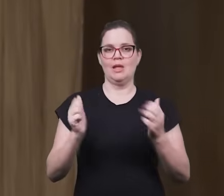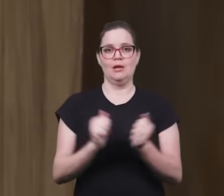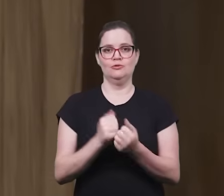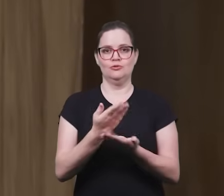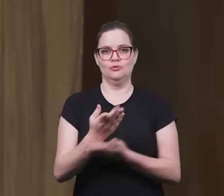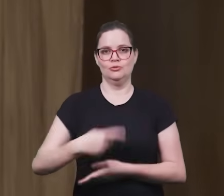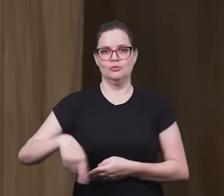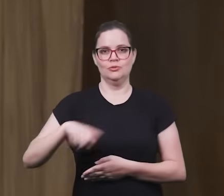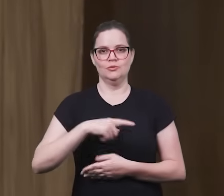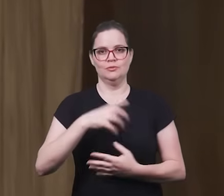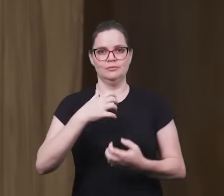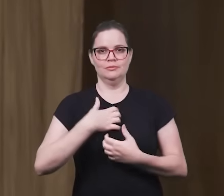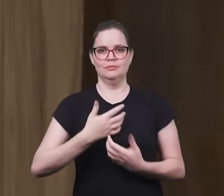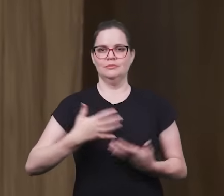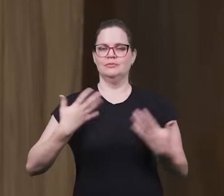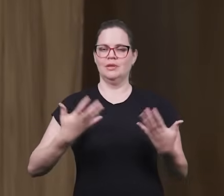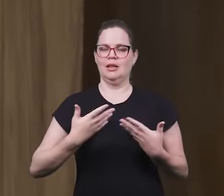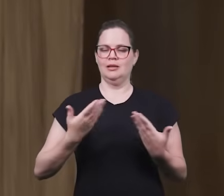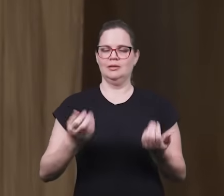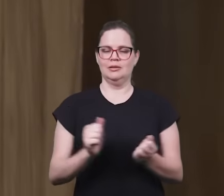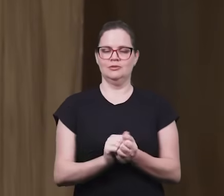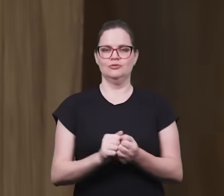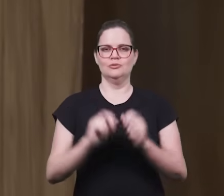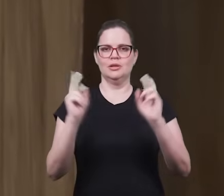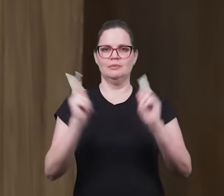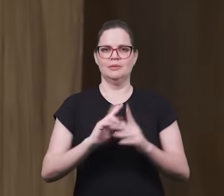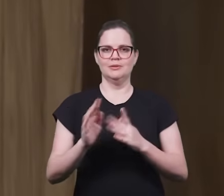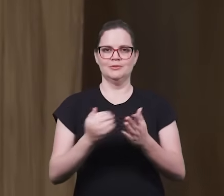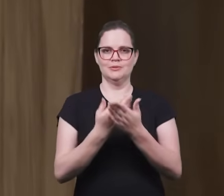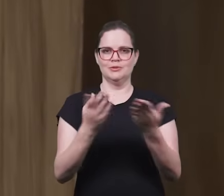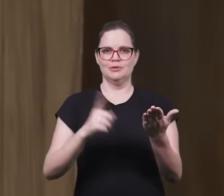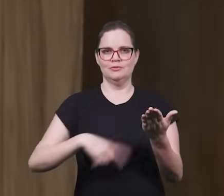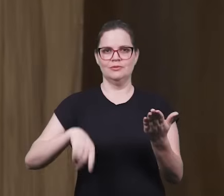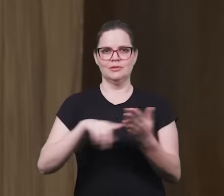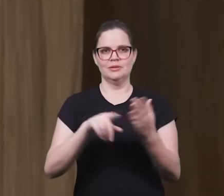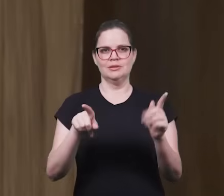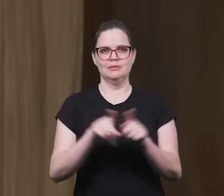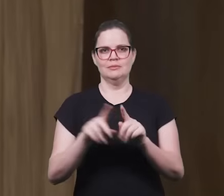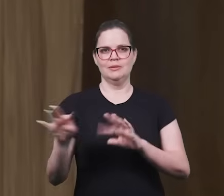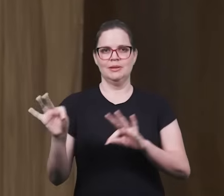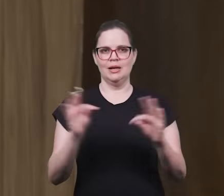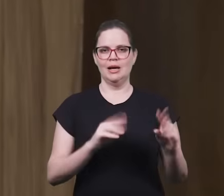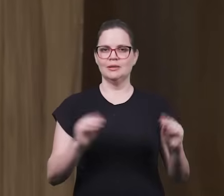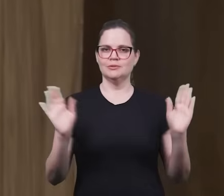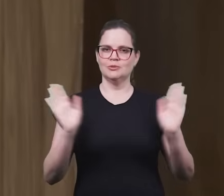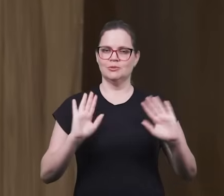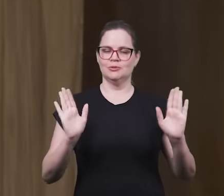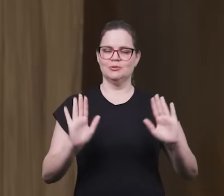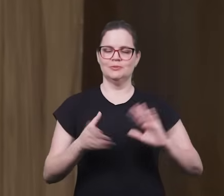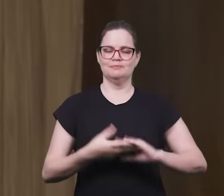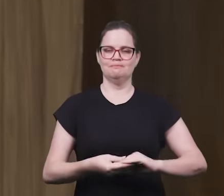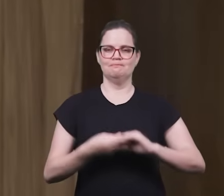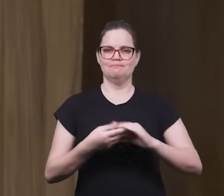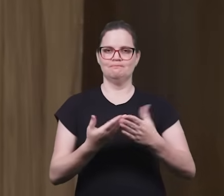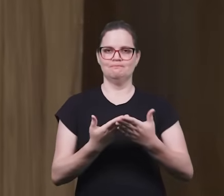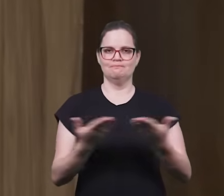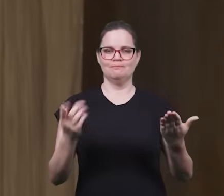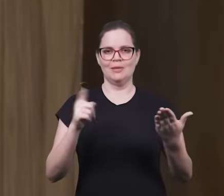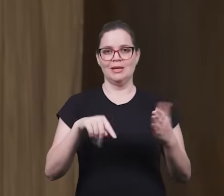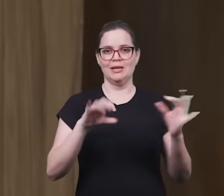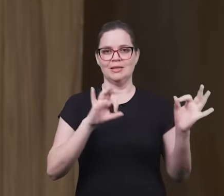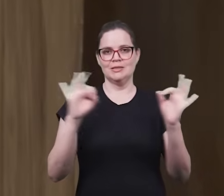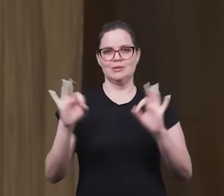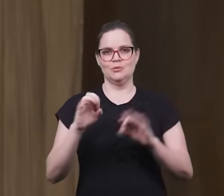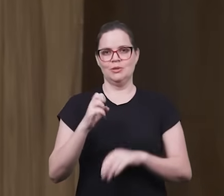vez aqui neste programa. A paz do Senhor a você, ao pastor Marcos Roberto, e a paz do Senhor a todos que estiveram conosco